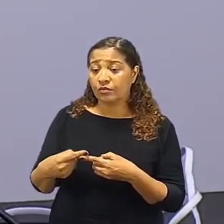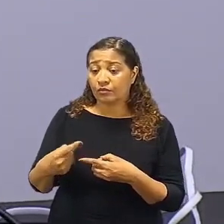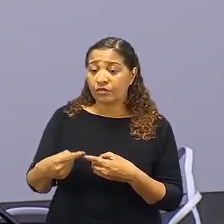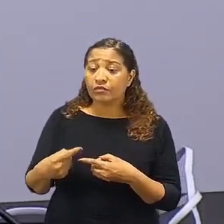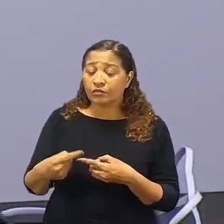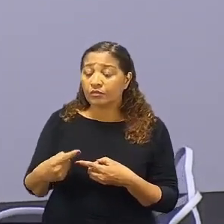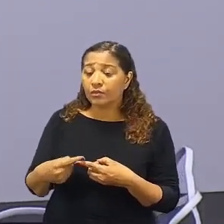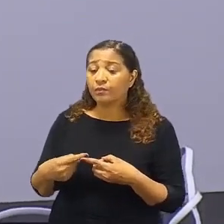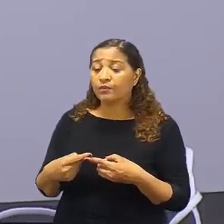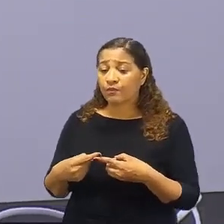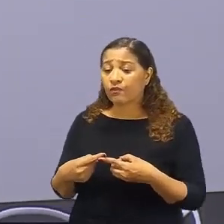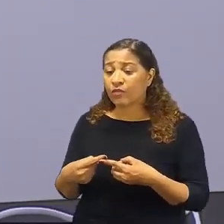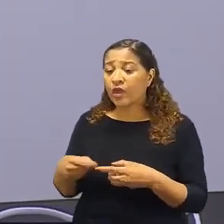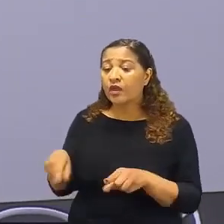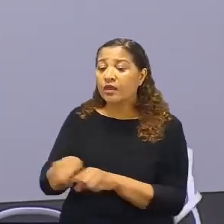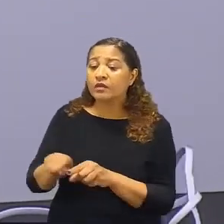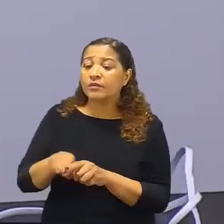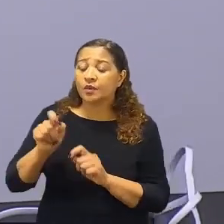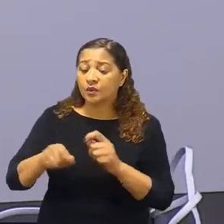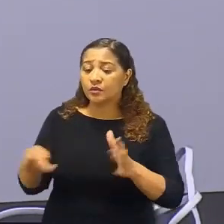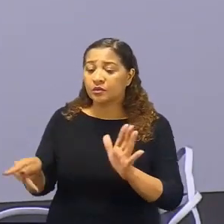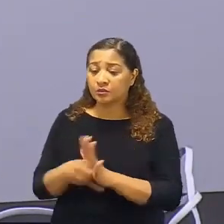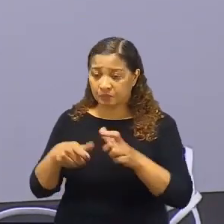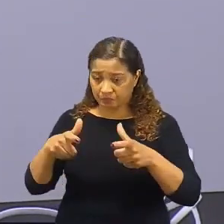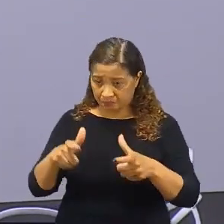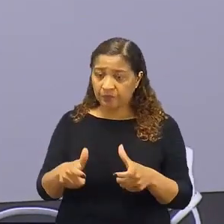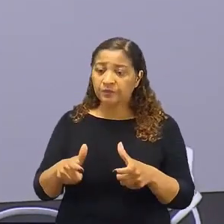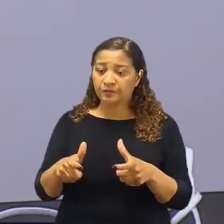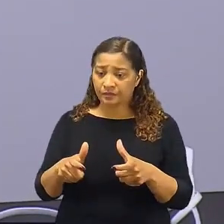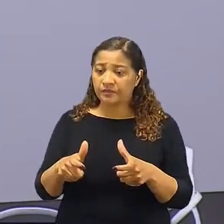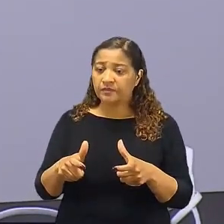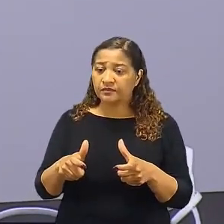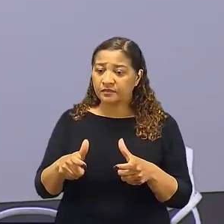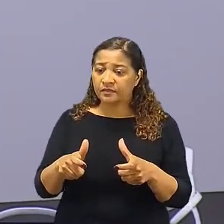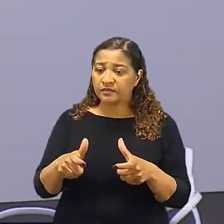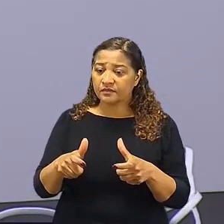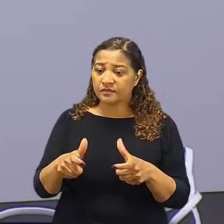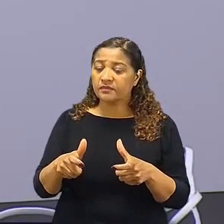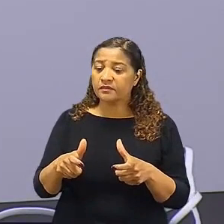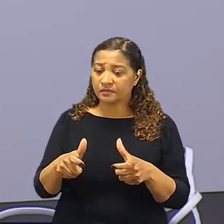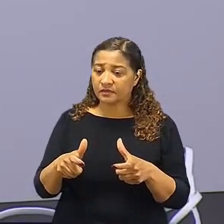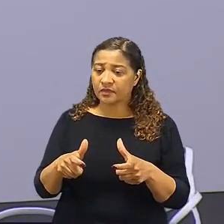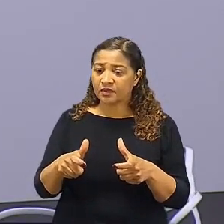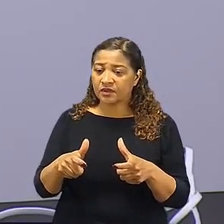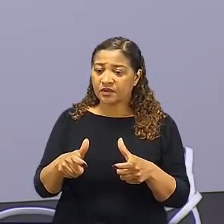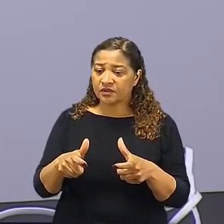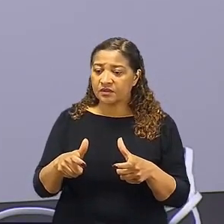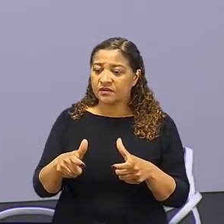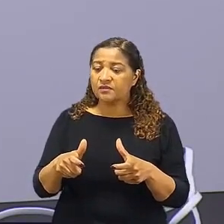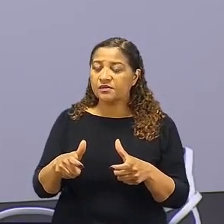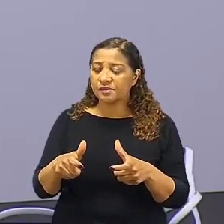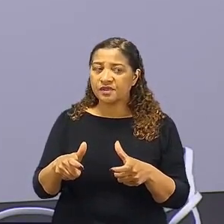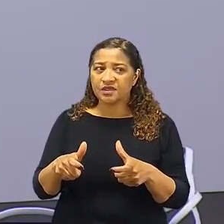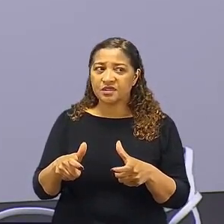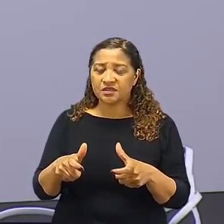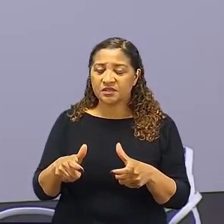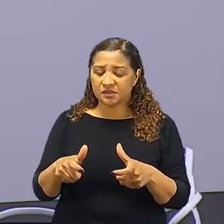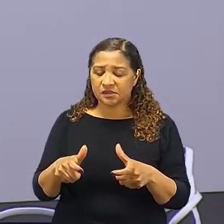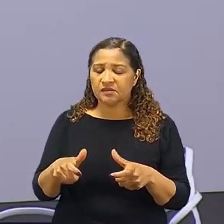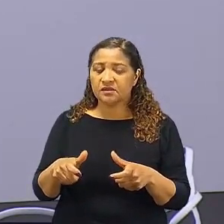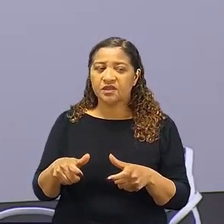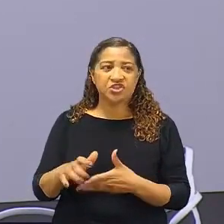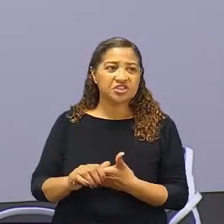consideração ambiental, mais a segurança. Eu lembro que nós tratamos com o Gustavo, né? Citamos aqui uma ação